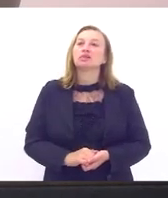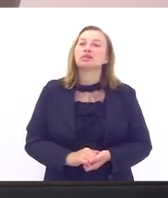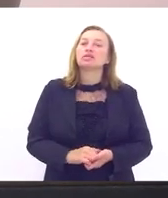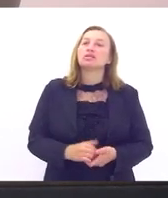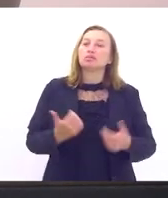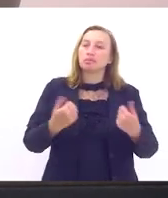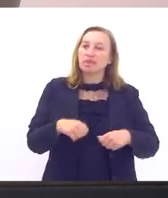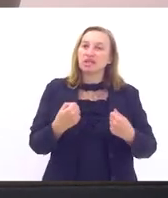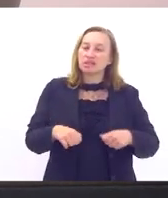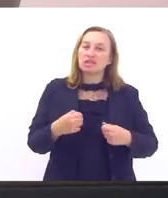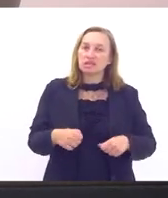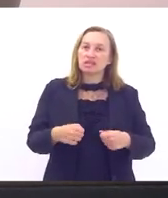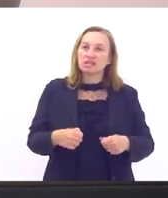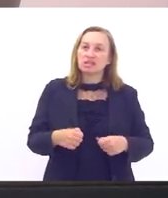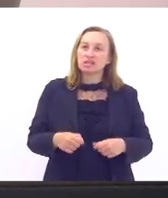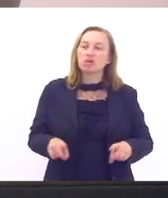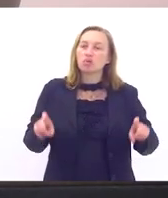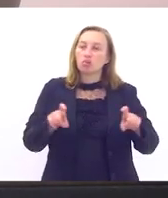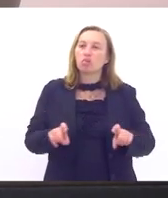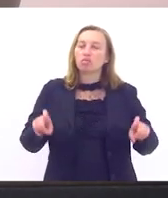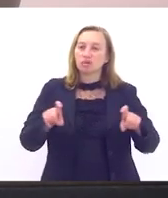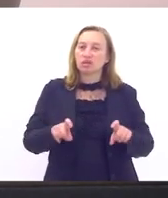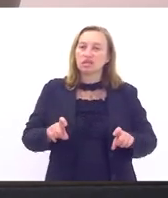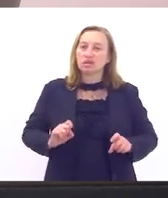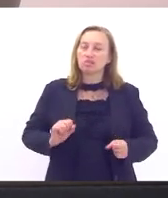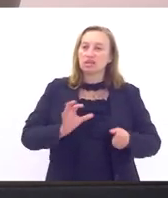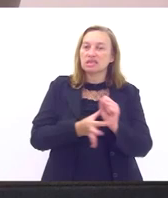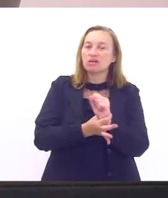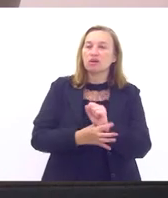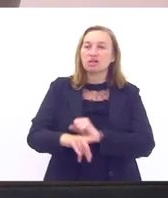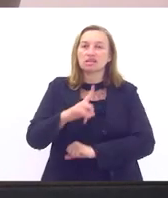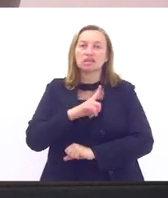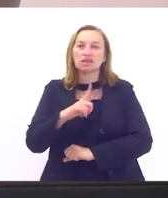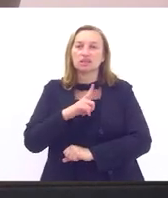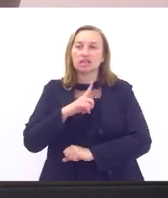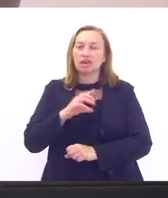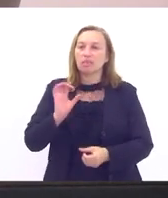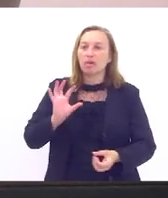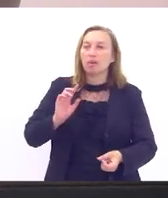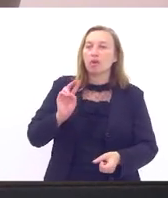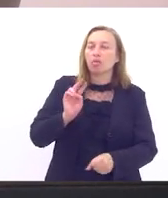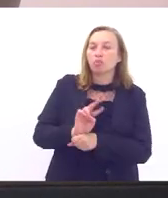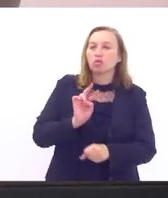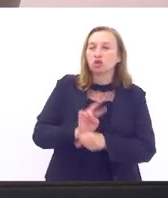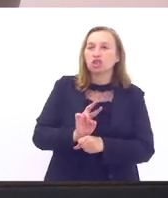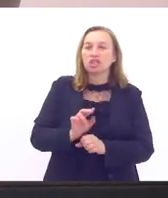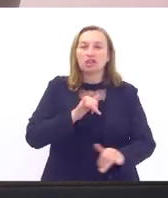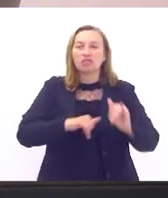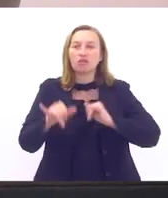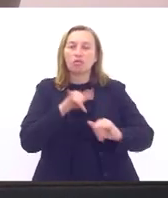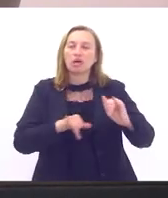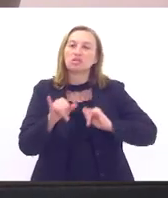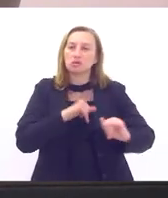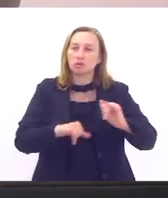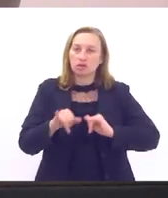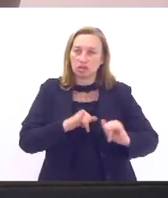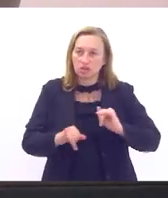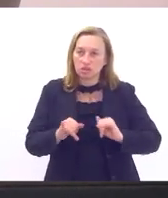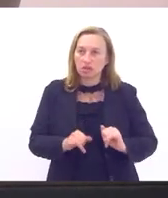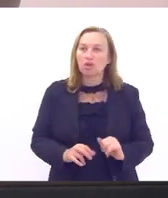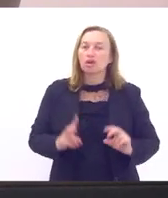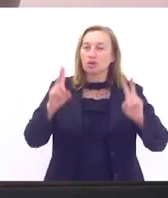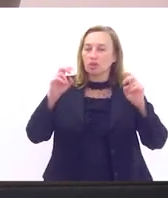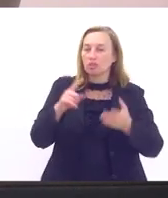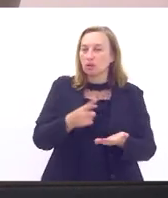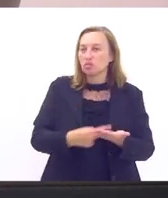proteger o equipamento, empréstimo de dois No-Breaks, de dois KVA, que serão substituídos tão logo o processo de aquisição do termo de